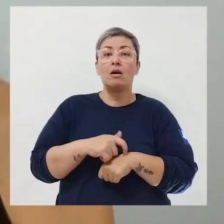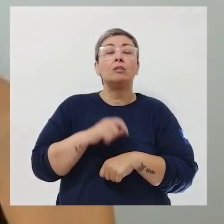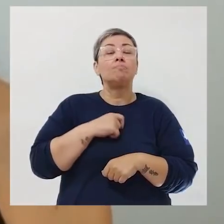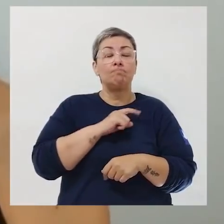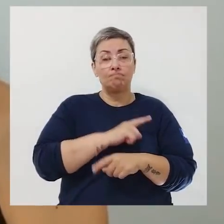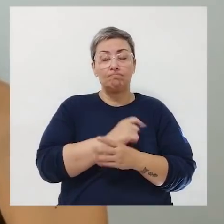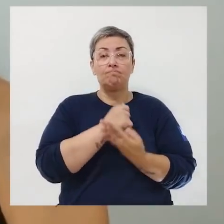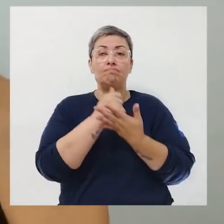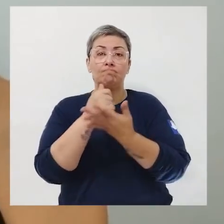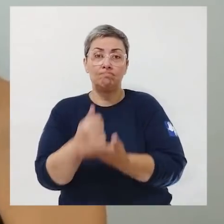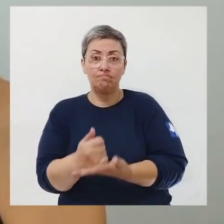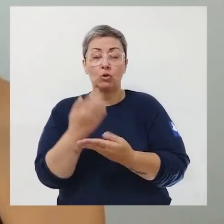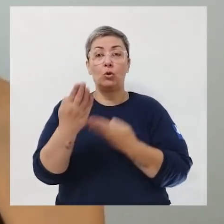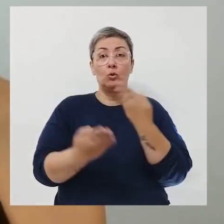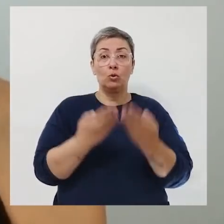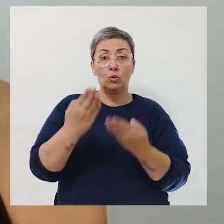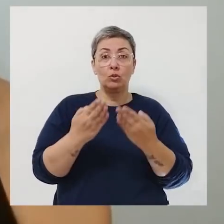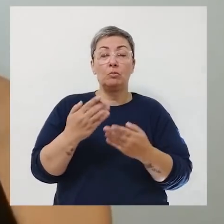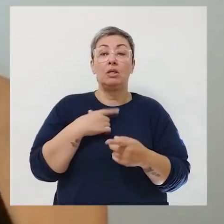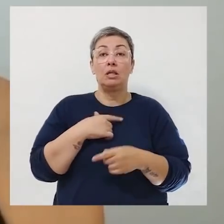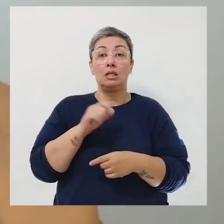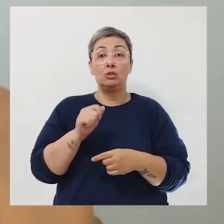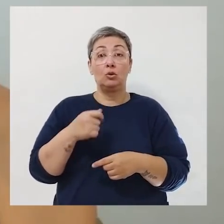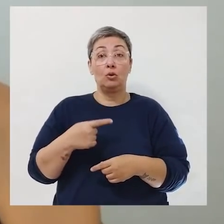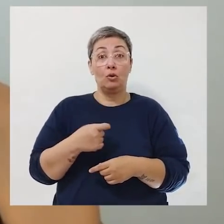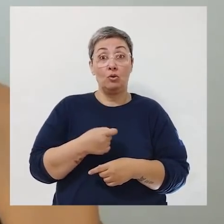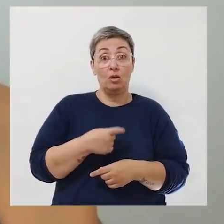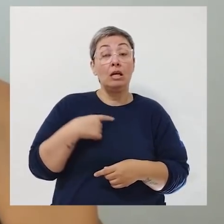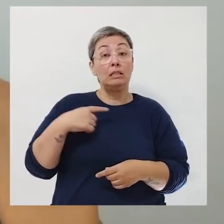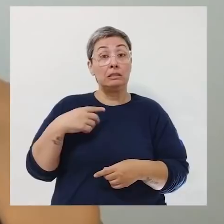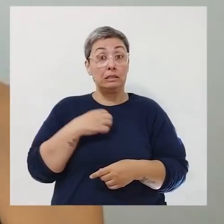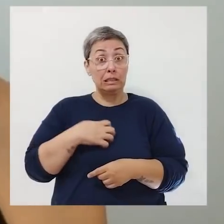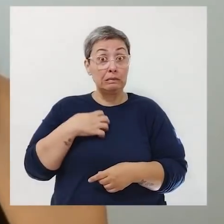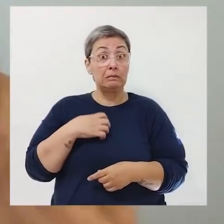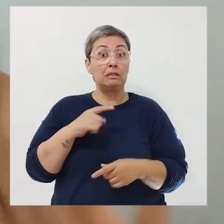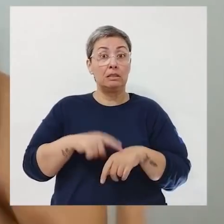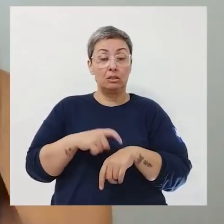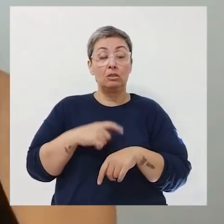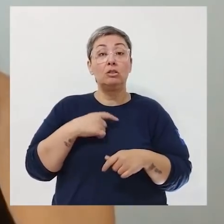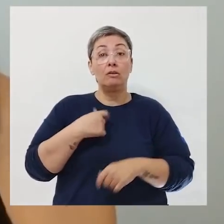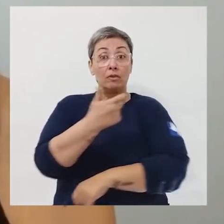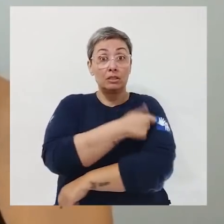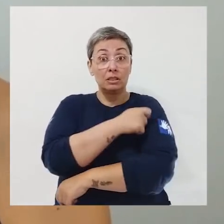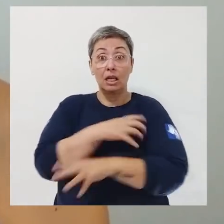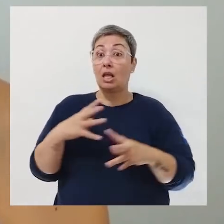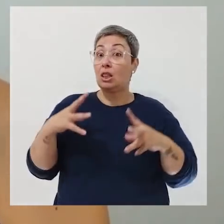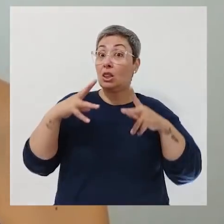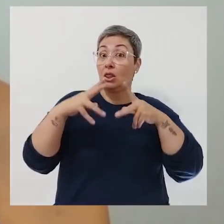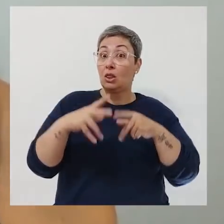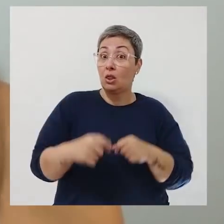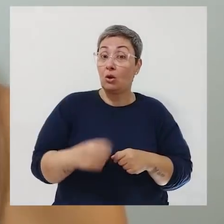providenciar imediatamente o tratamento antirrábico da vítima. Temos também que vacinar todos os